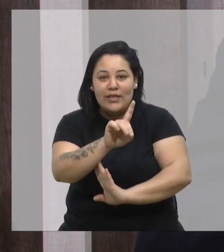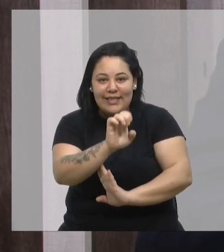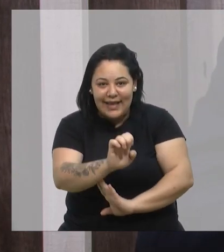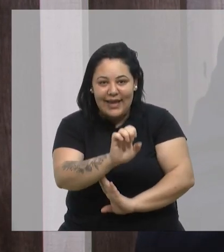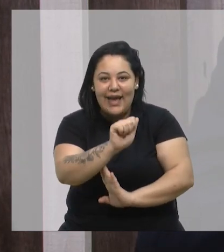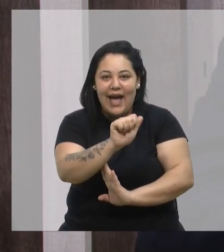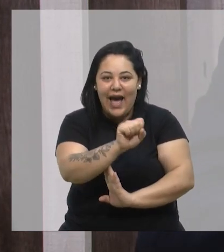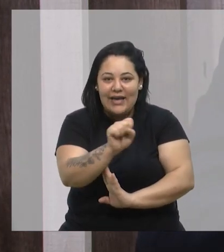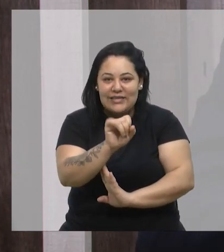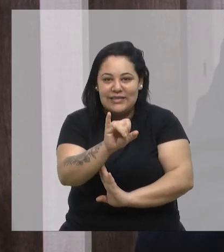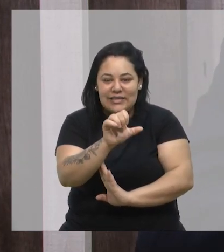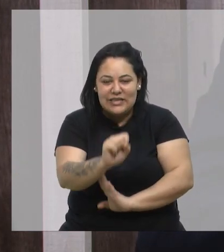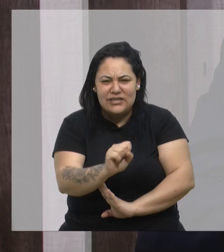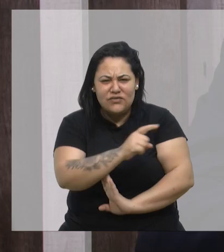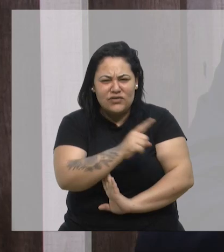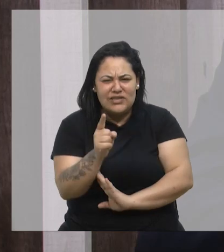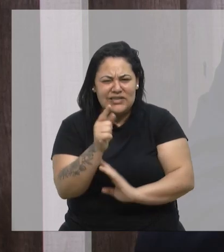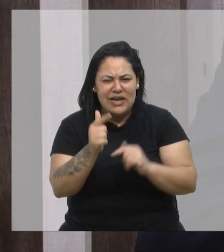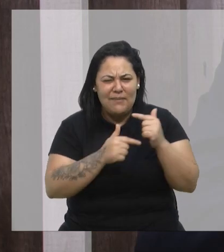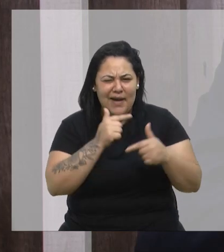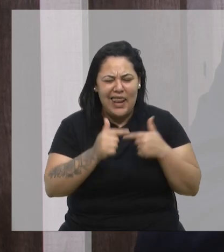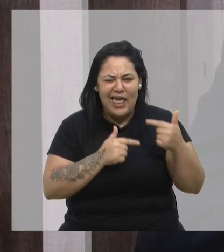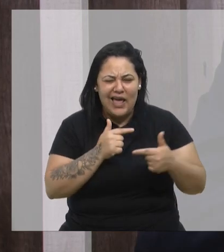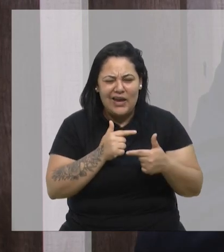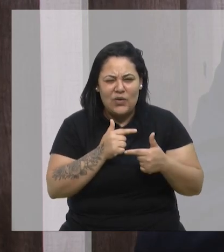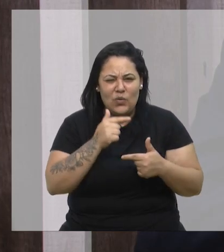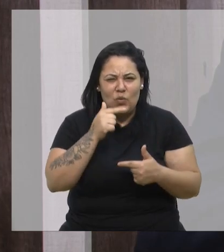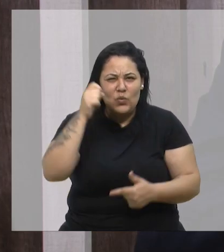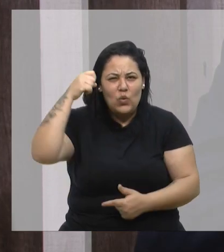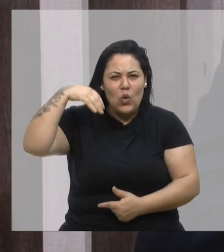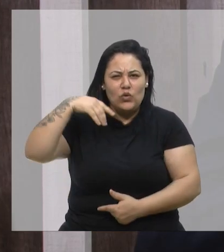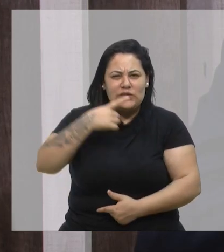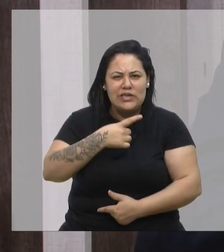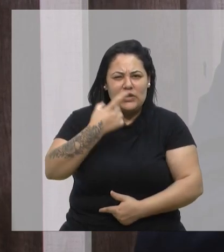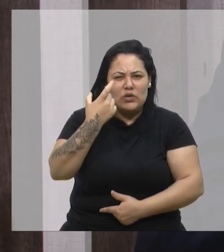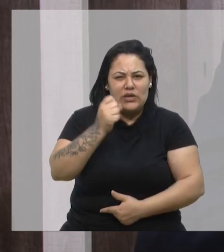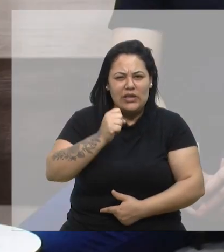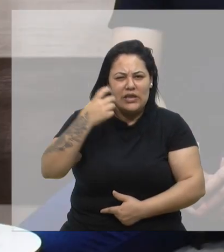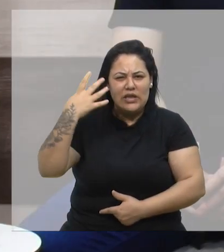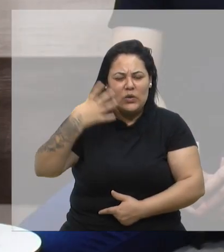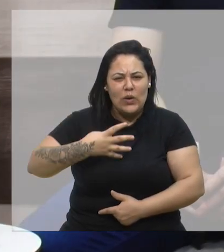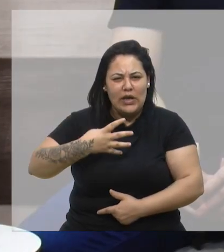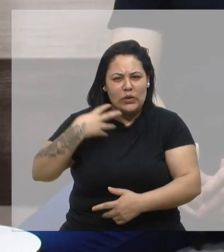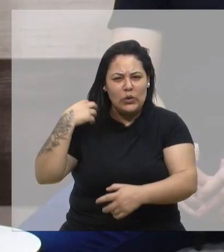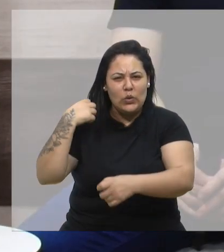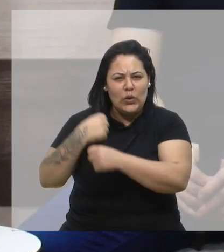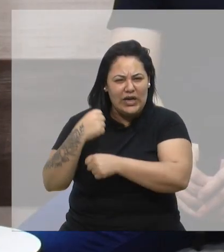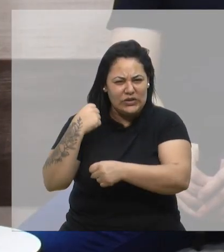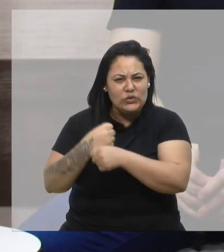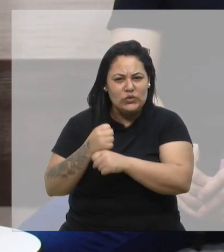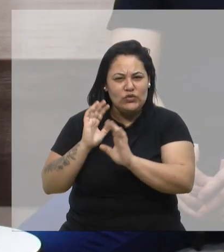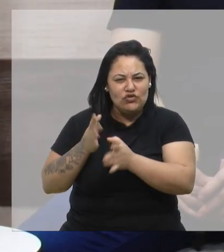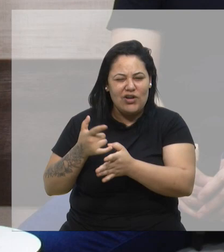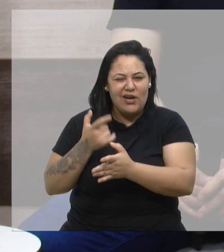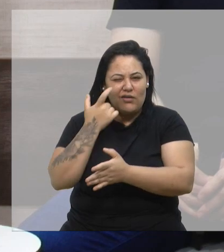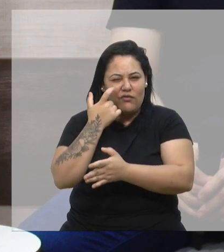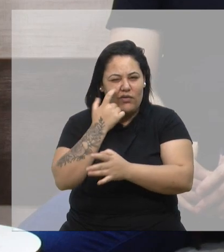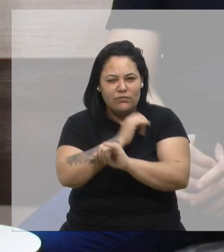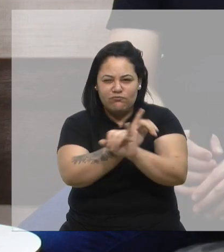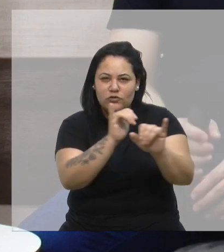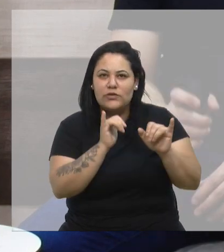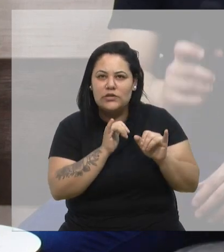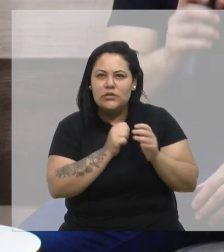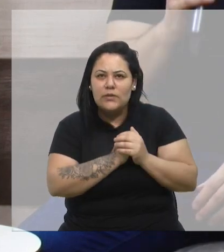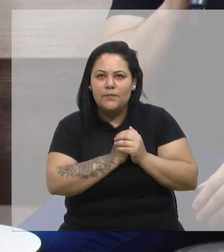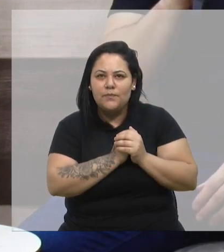Machado. Machado, que se não me engano, vocês trabalharam à luz dos 184 anos de nascimento do Machado.